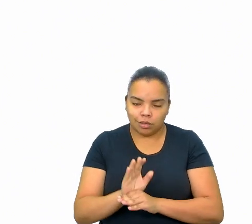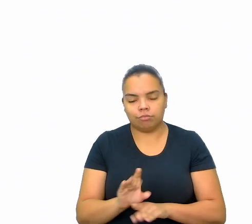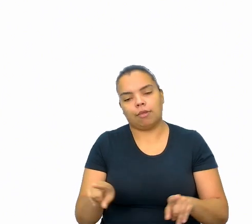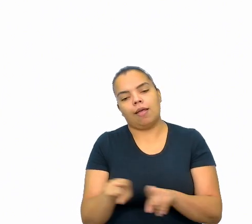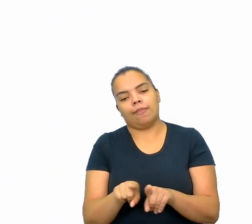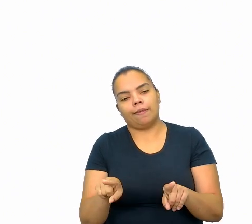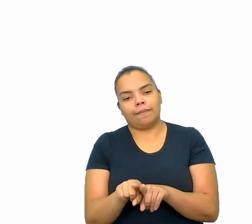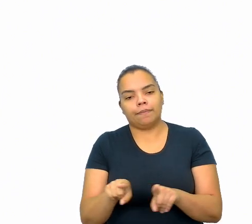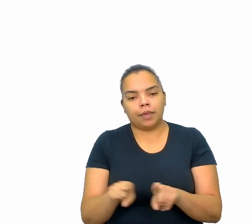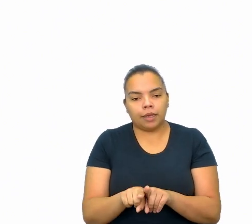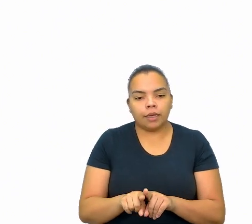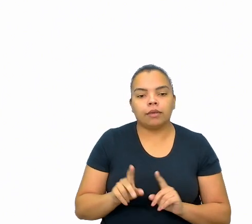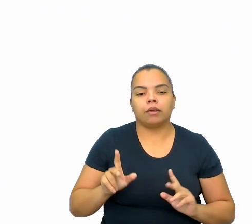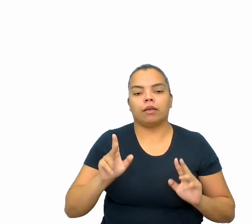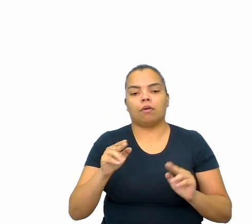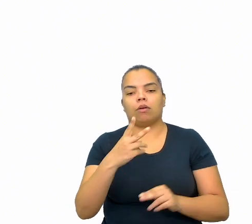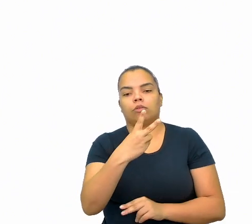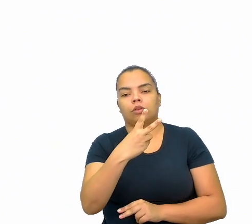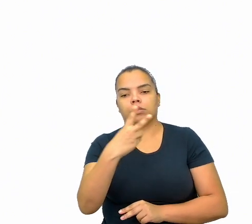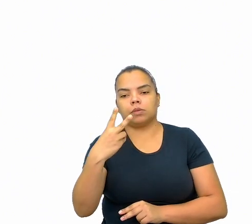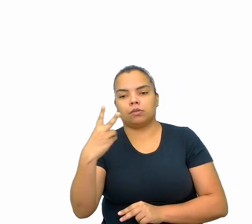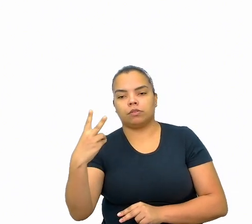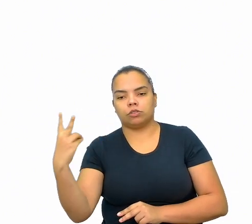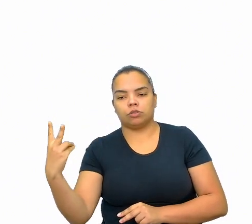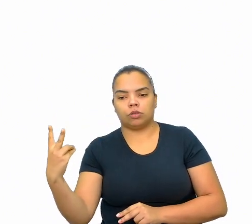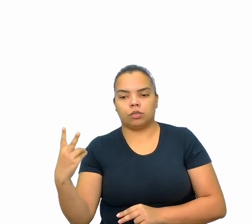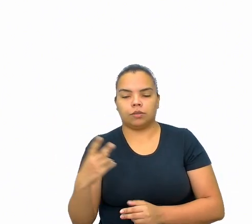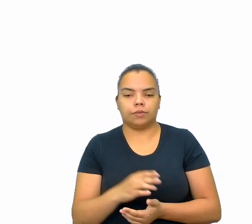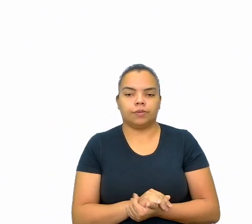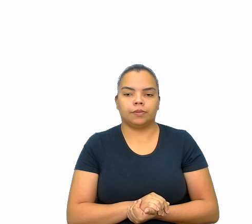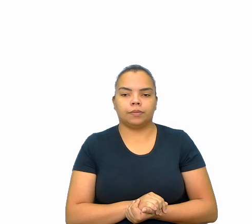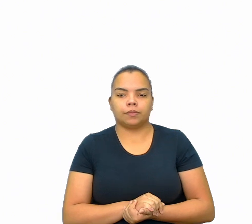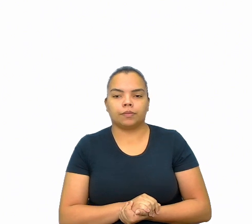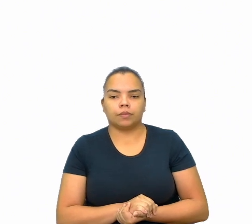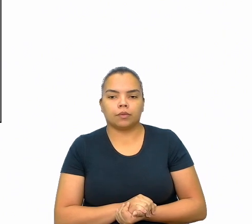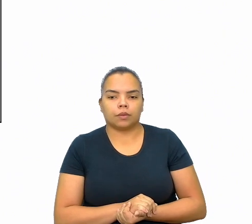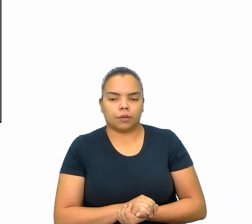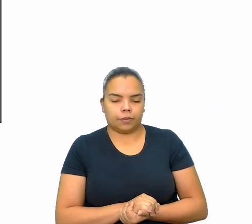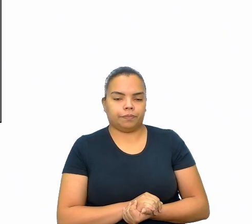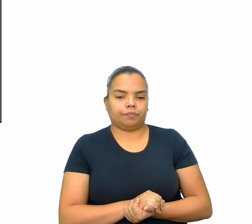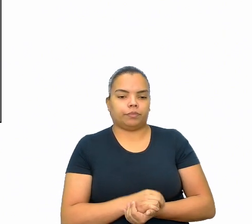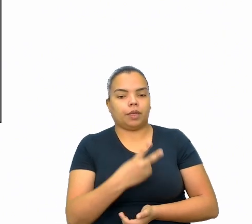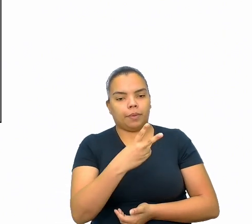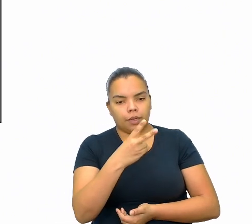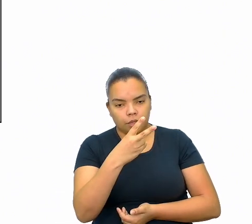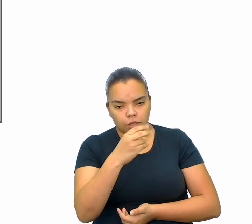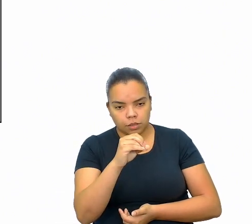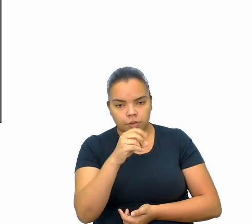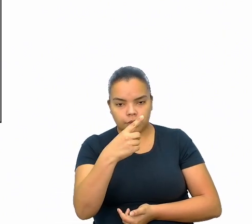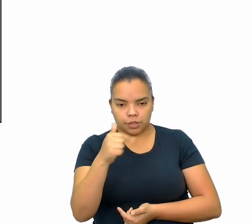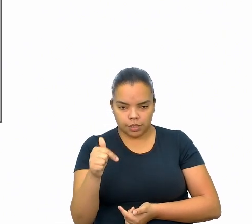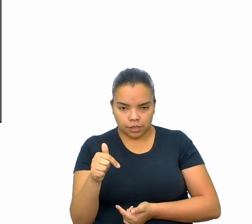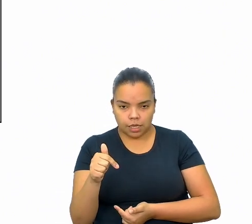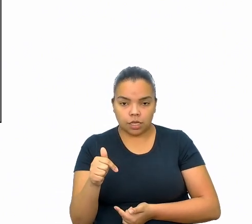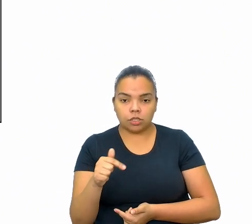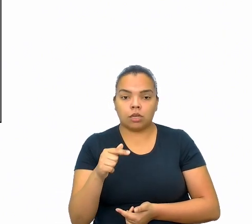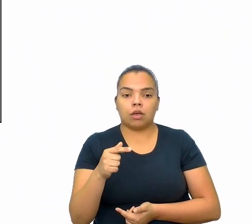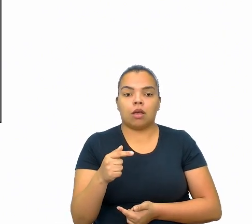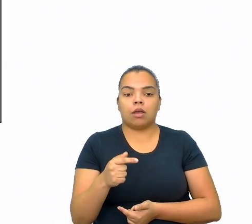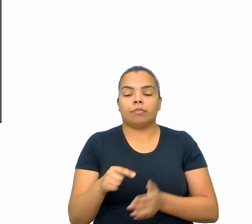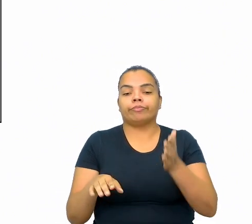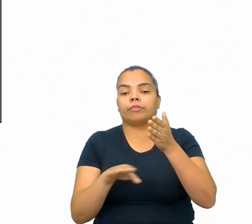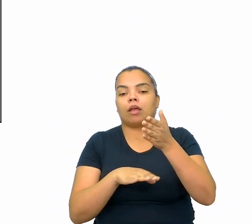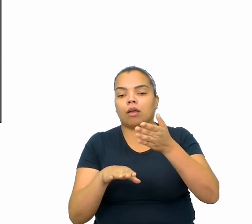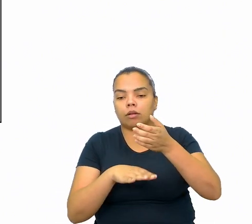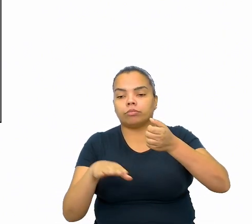ela fez no 2022 e como fez no 2017. A gente vai ver agora os níveis de